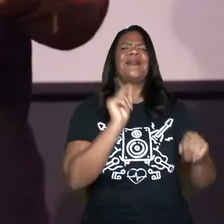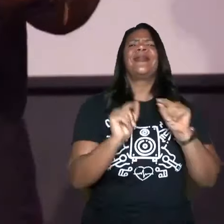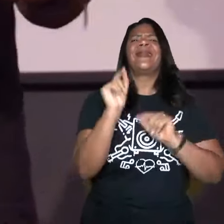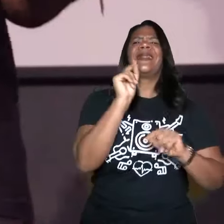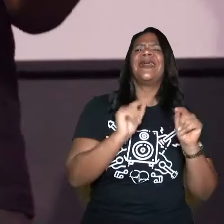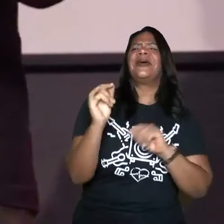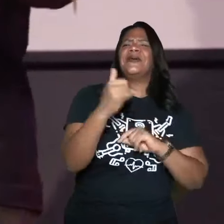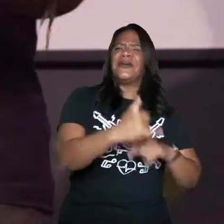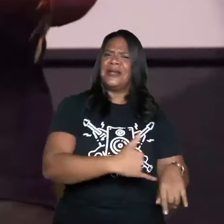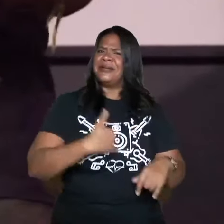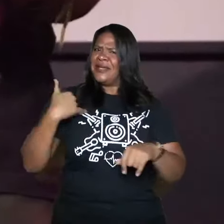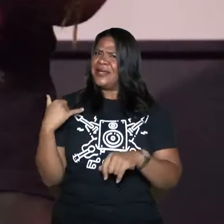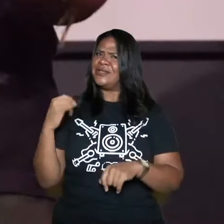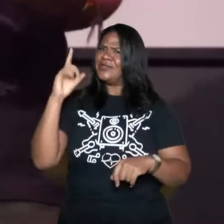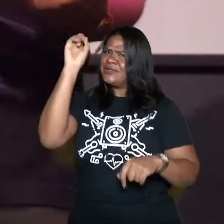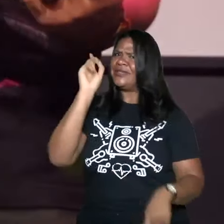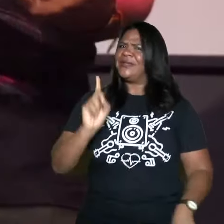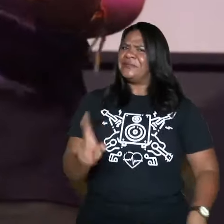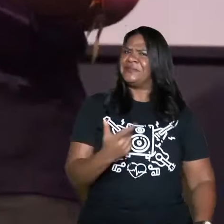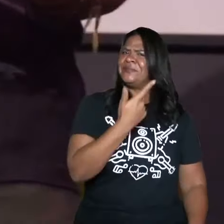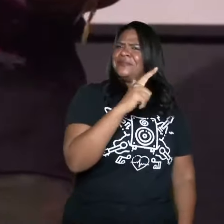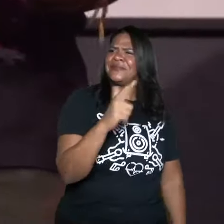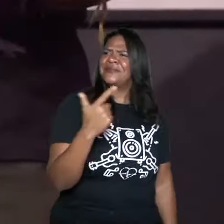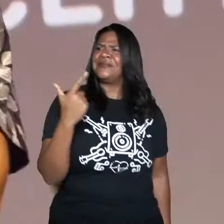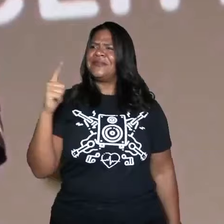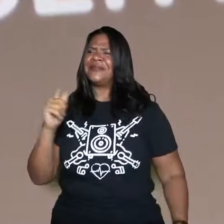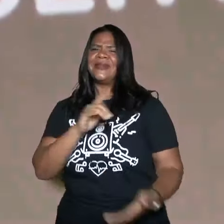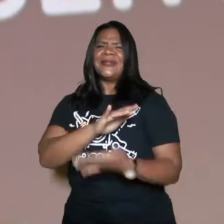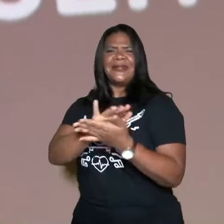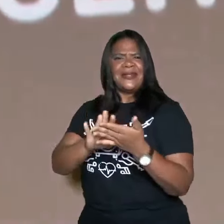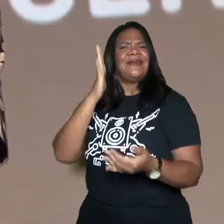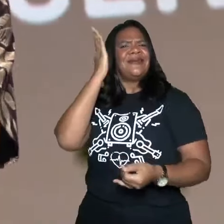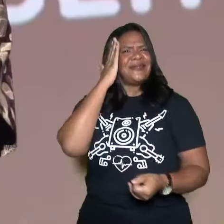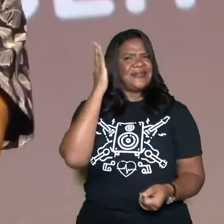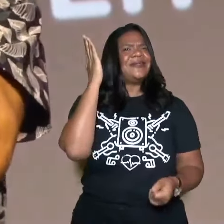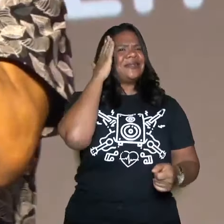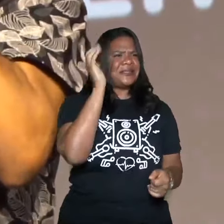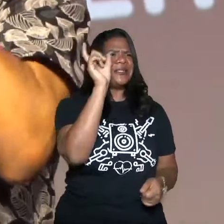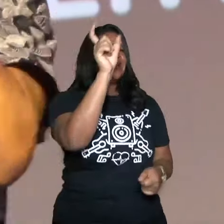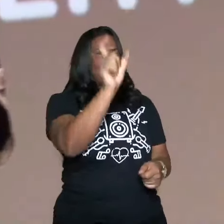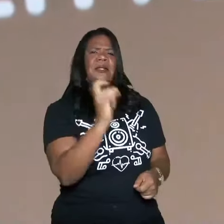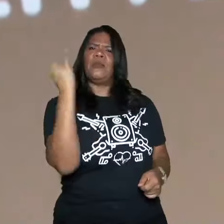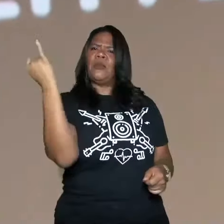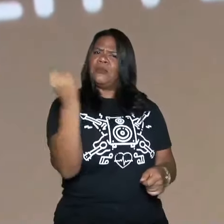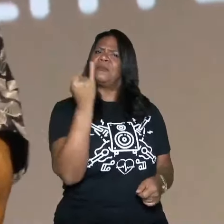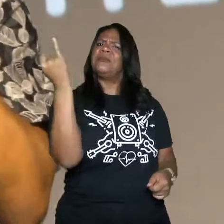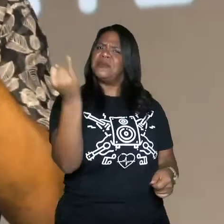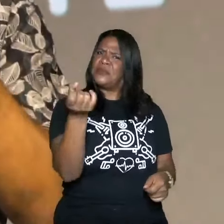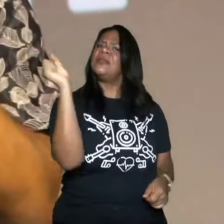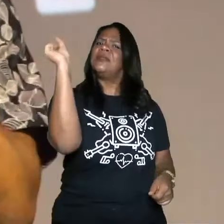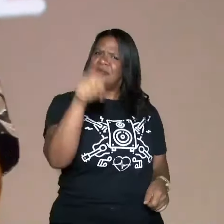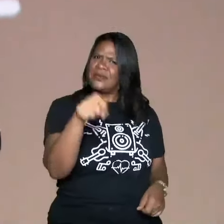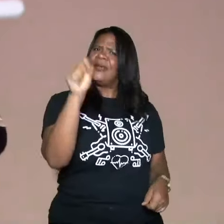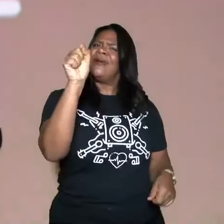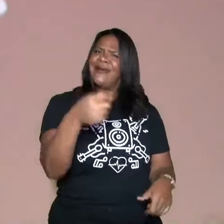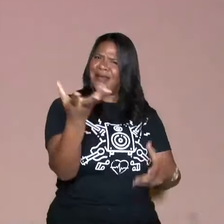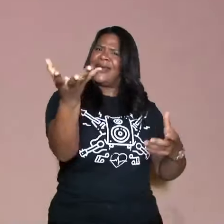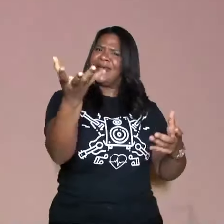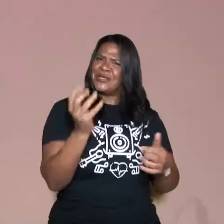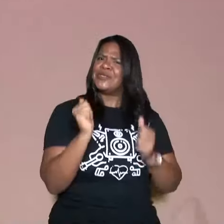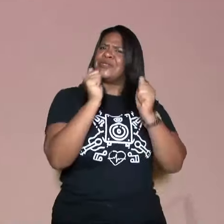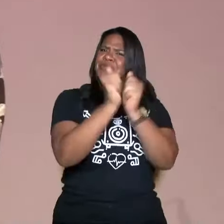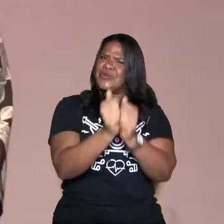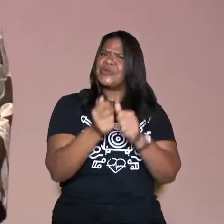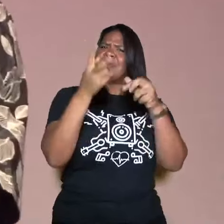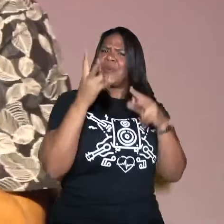já dizia o pregador. Eu sei que você se importa comigo. Você quer que eu ande na moda